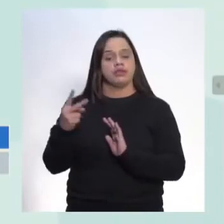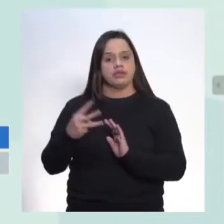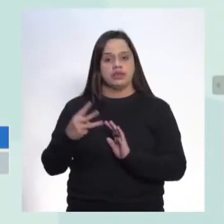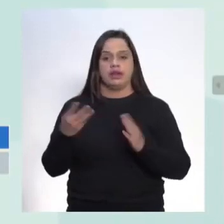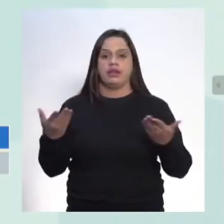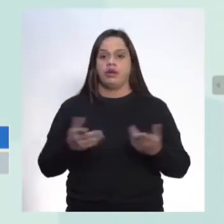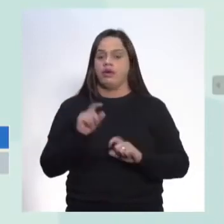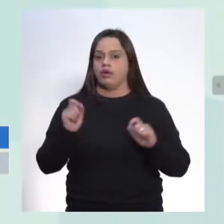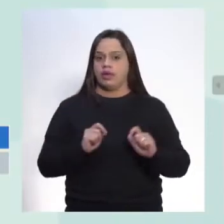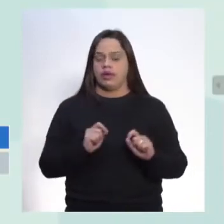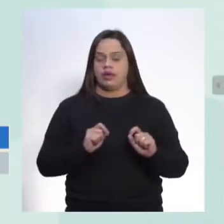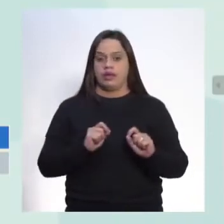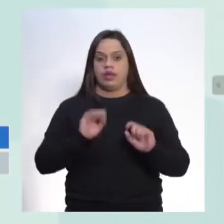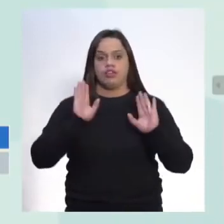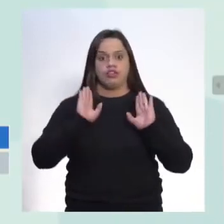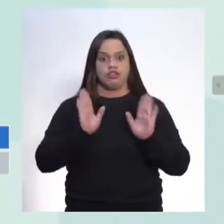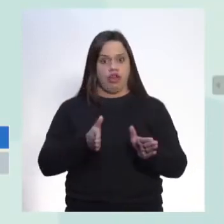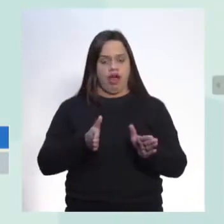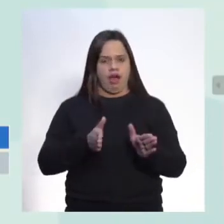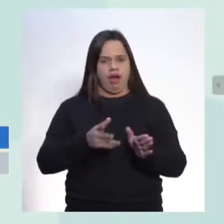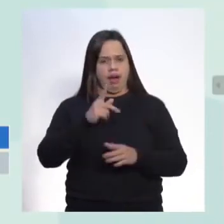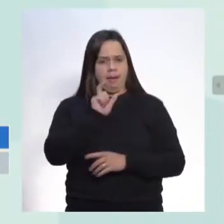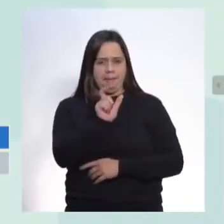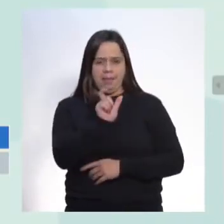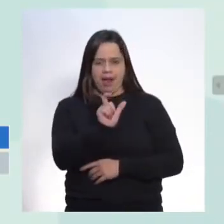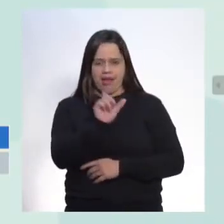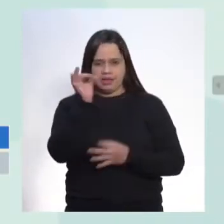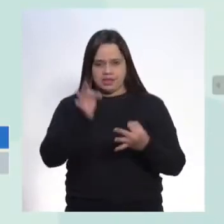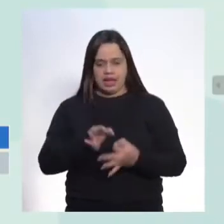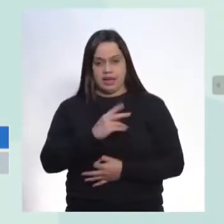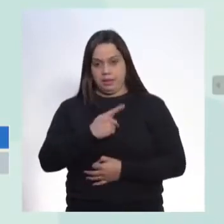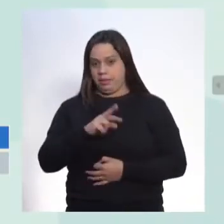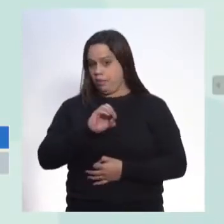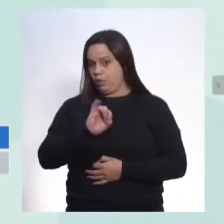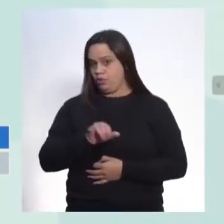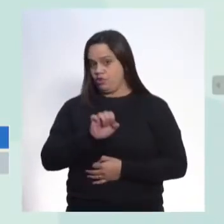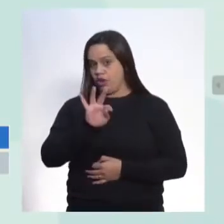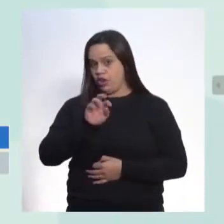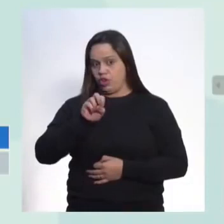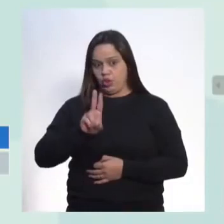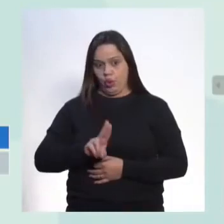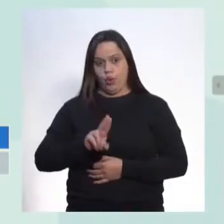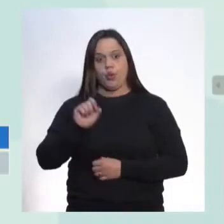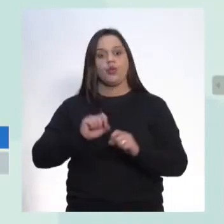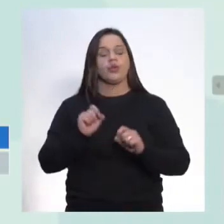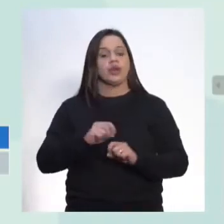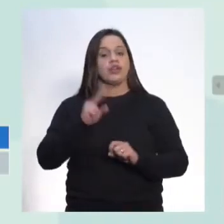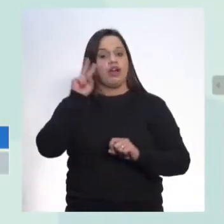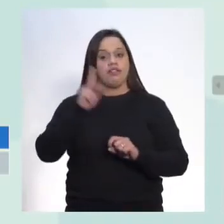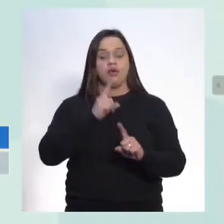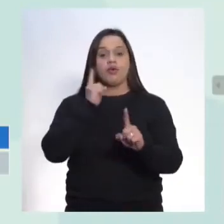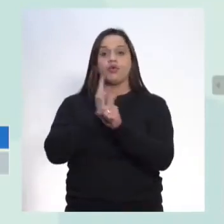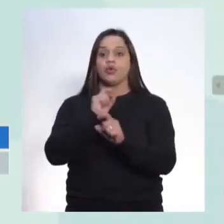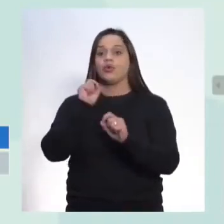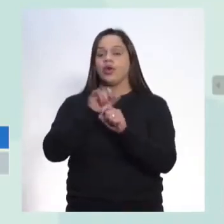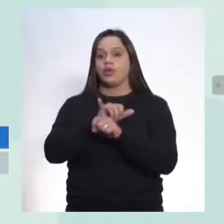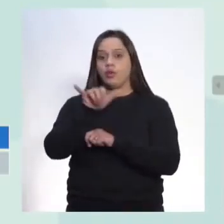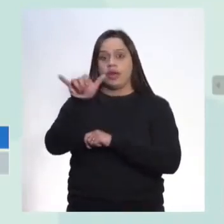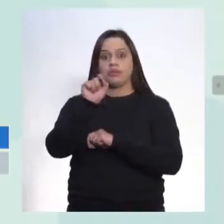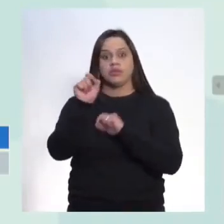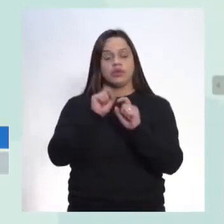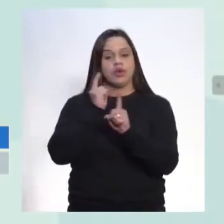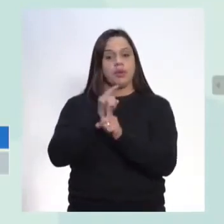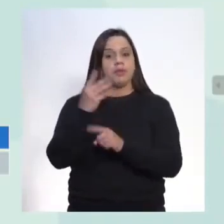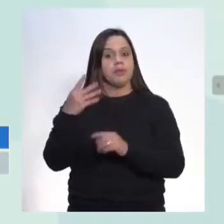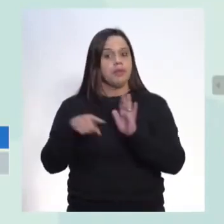Ó. Projetou, a palavra correta é essa, né? Projetou lá no Y, encontramos o menos 4. E aí, veja, ele carrega as características